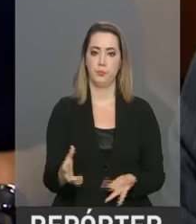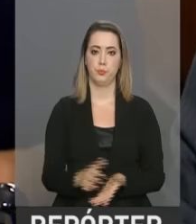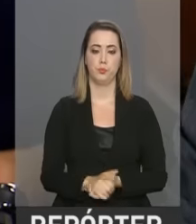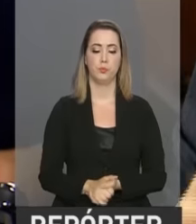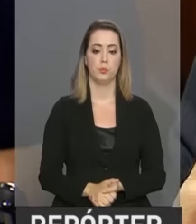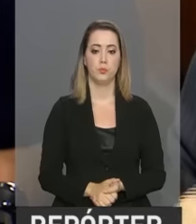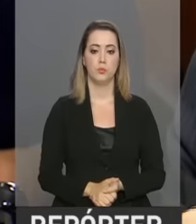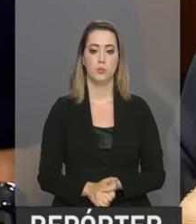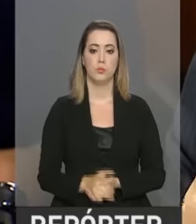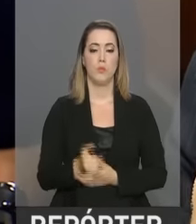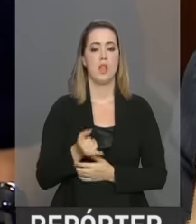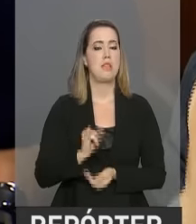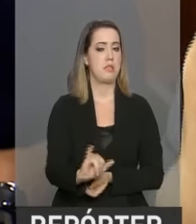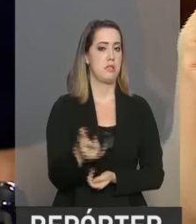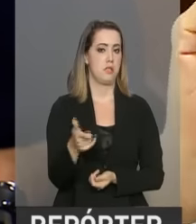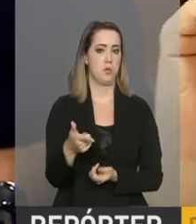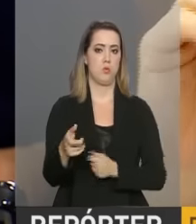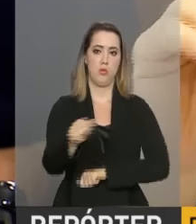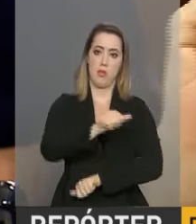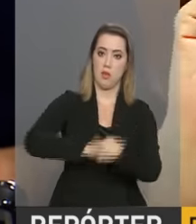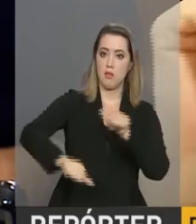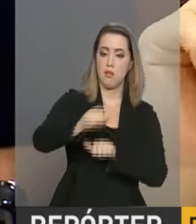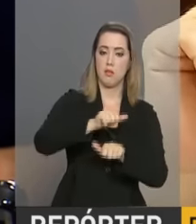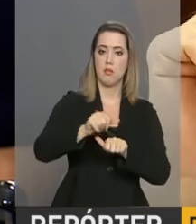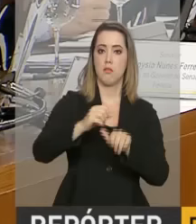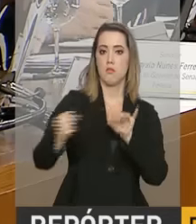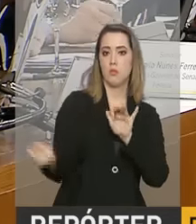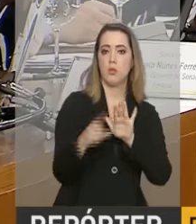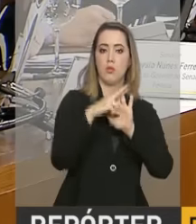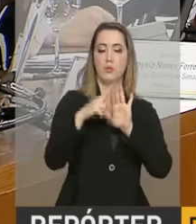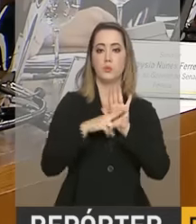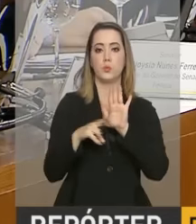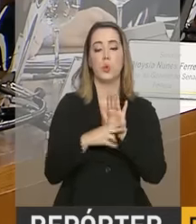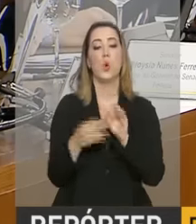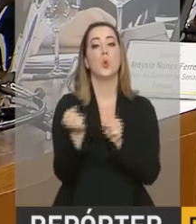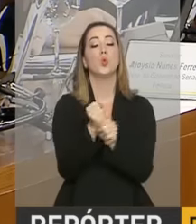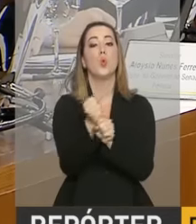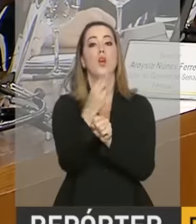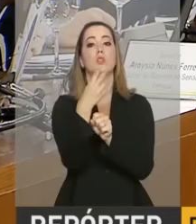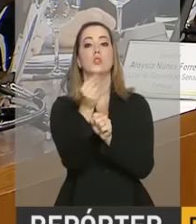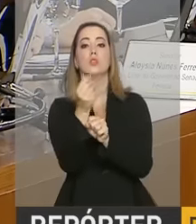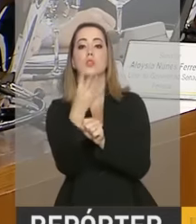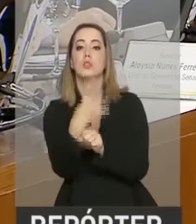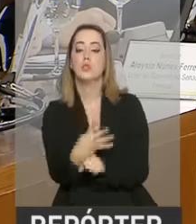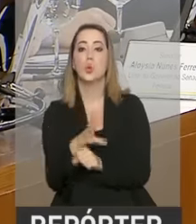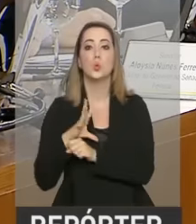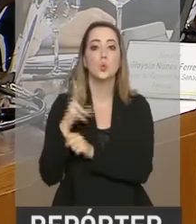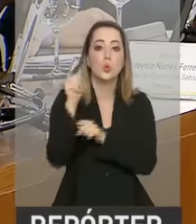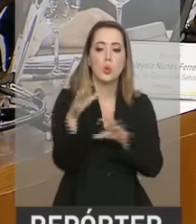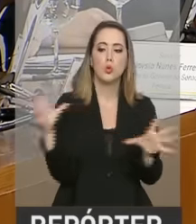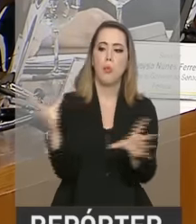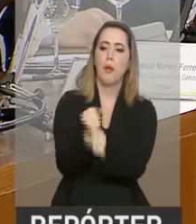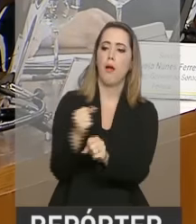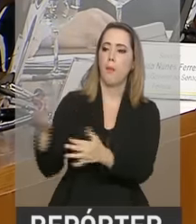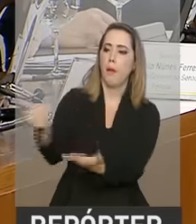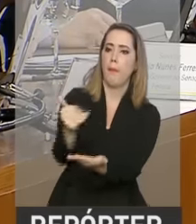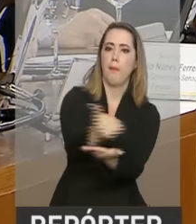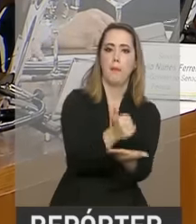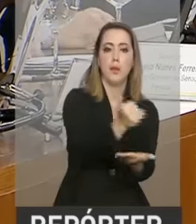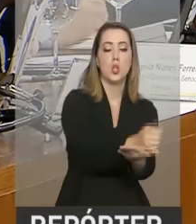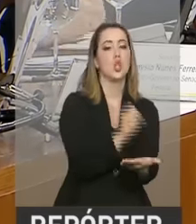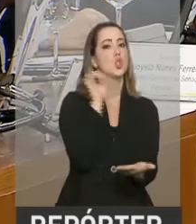privada. Sem nenhuma reforma, em 2024, todo o orçamento da União só vai